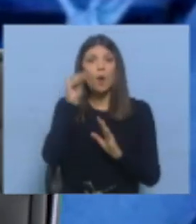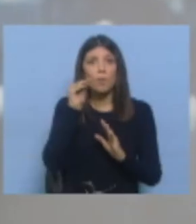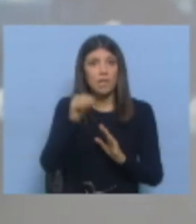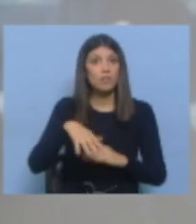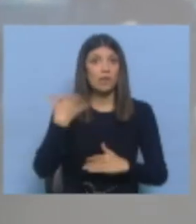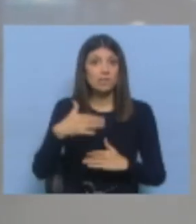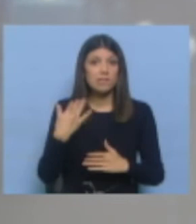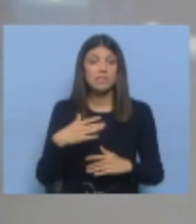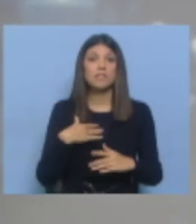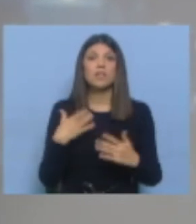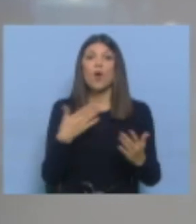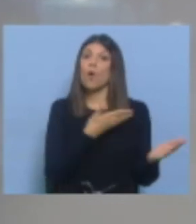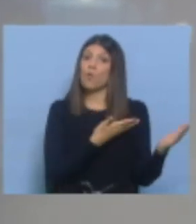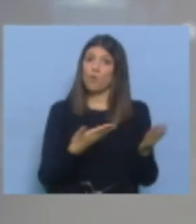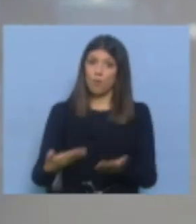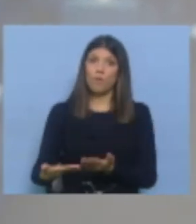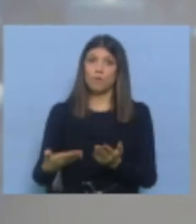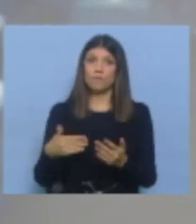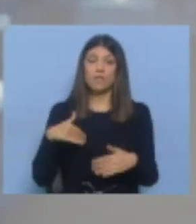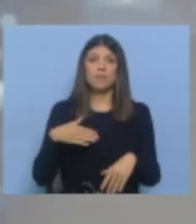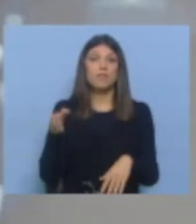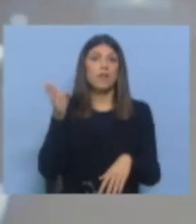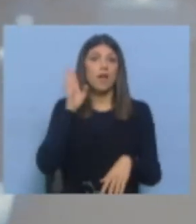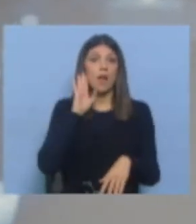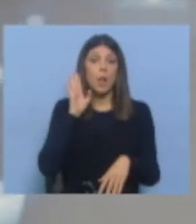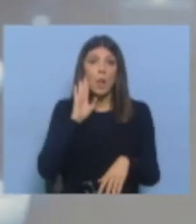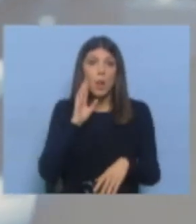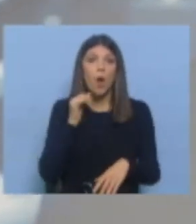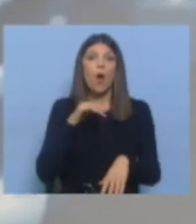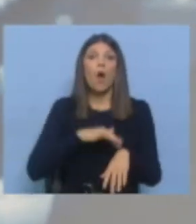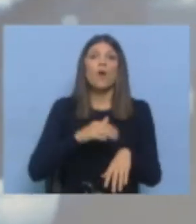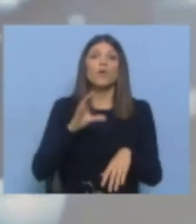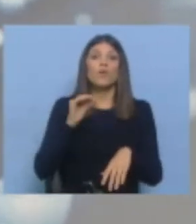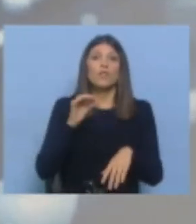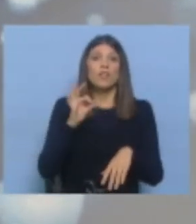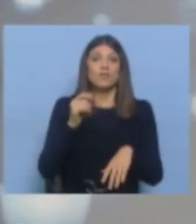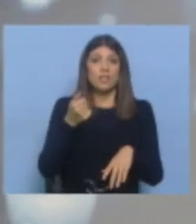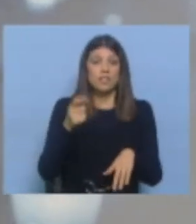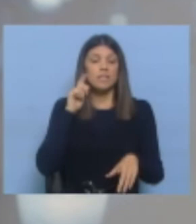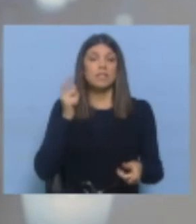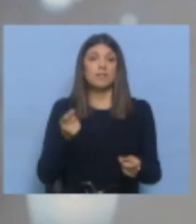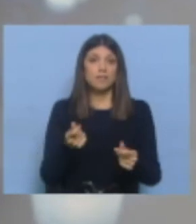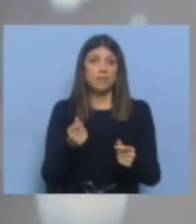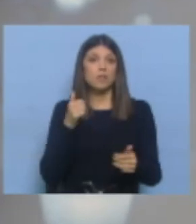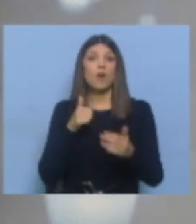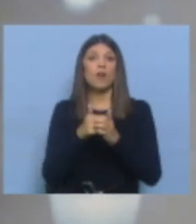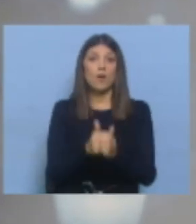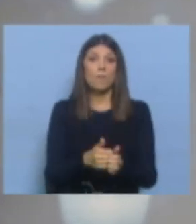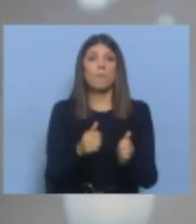A terminar fica o convite para que mais logo, pelas 22h45, sintonize a Antena 1 e acompanhe